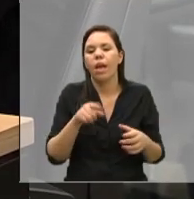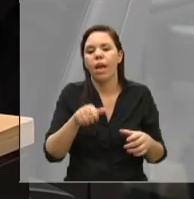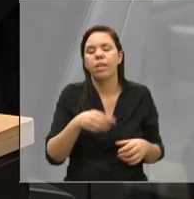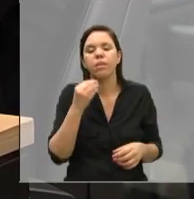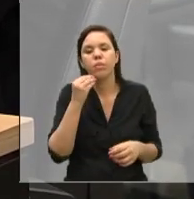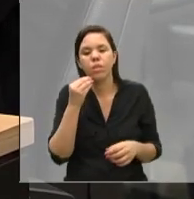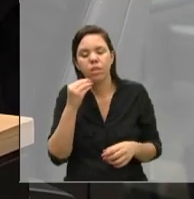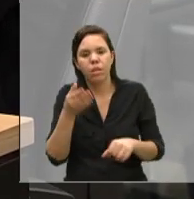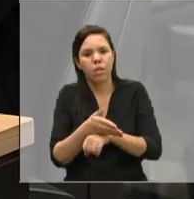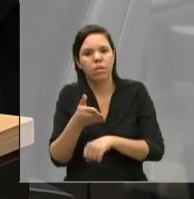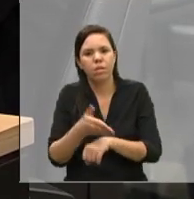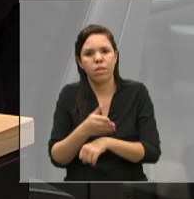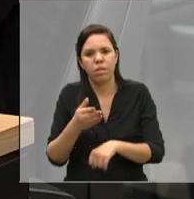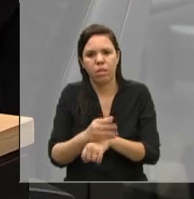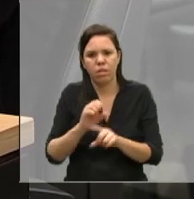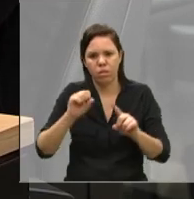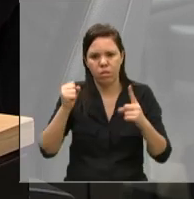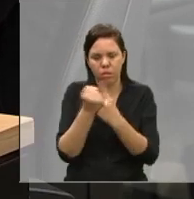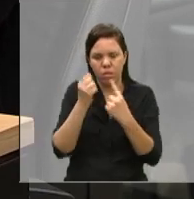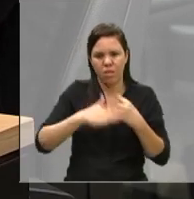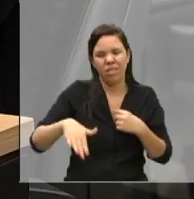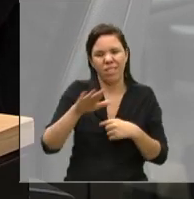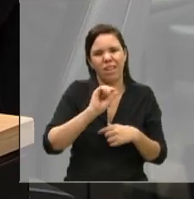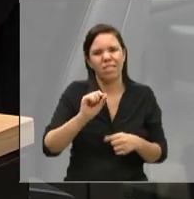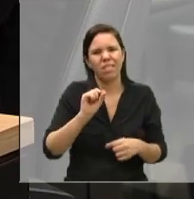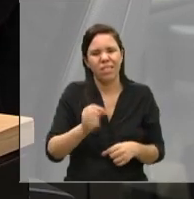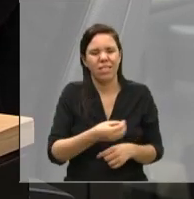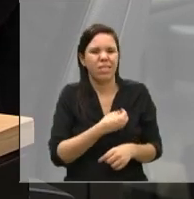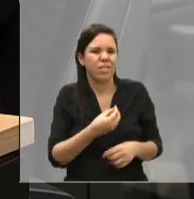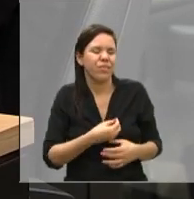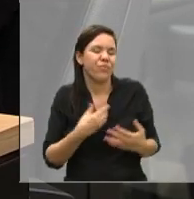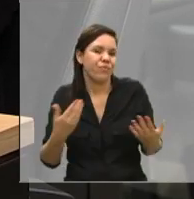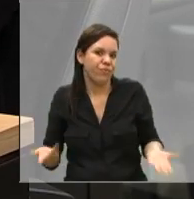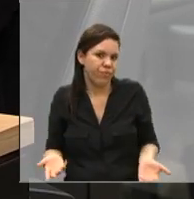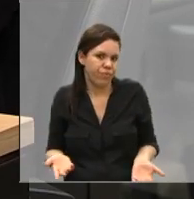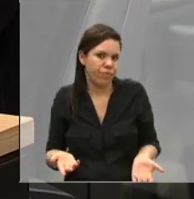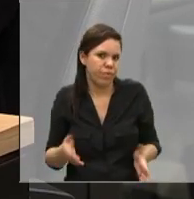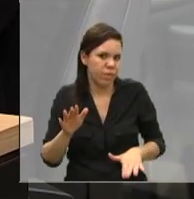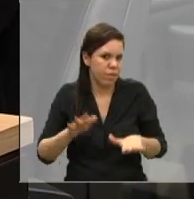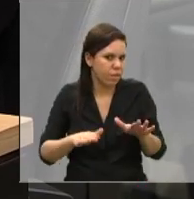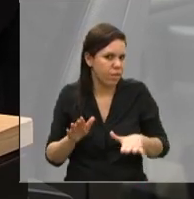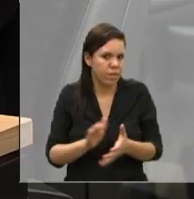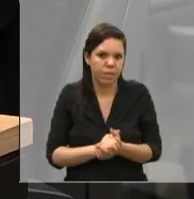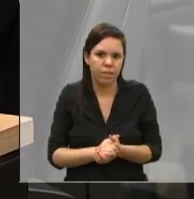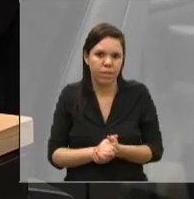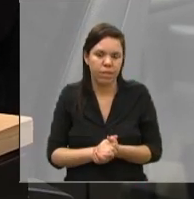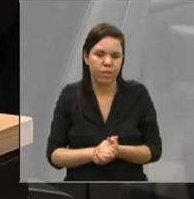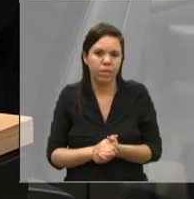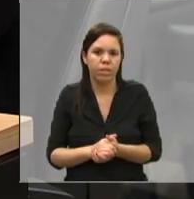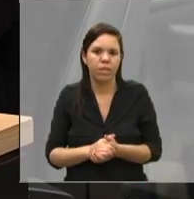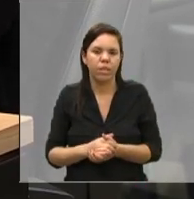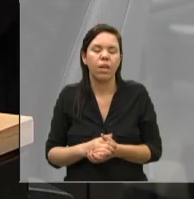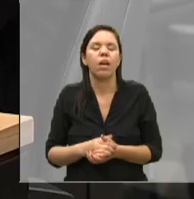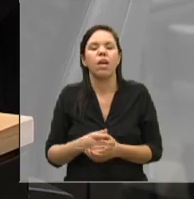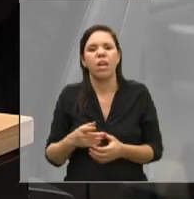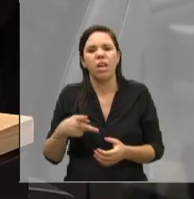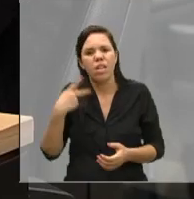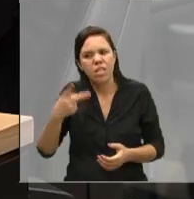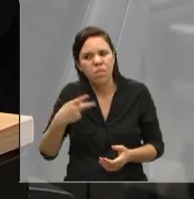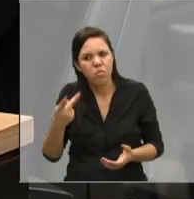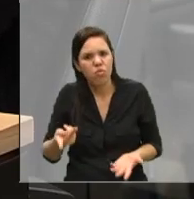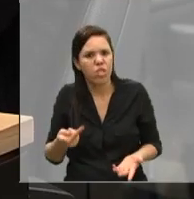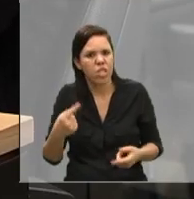participação da sociedade civil, de quem vive, porque muitas vezes as políticas são feitas nos gabinetes, na